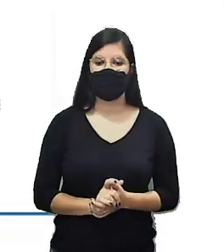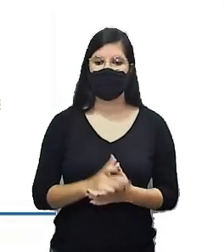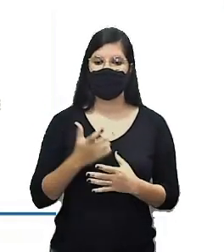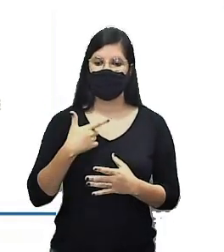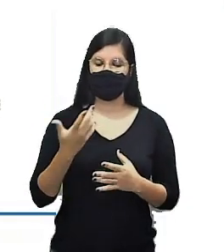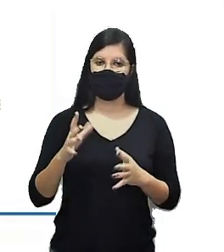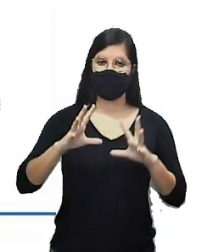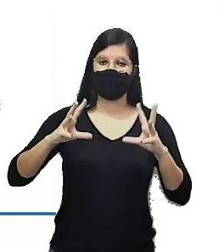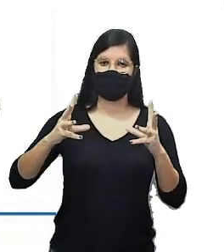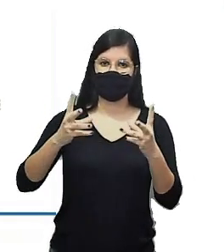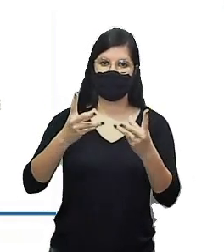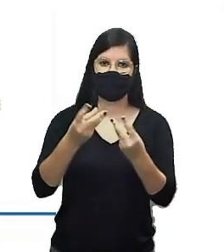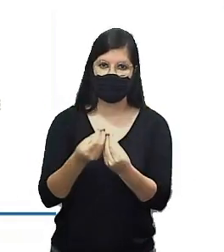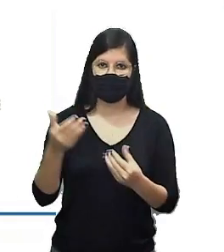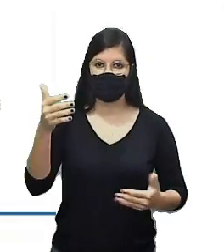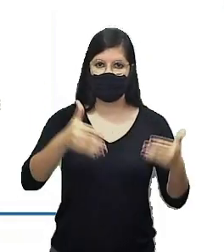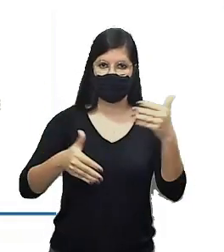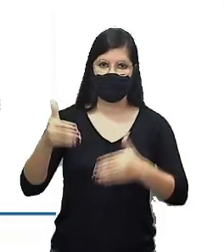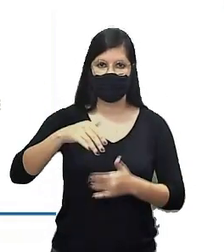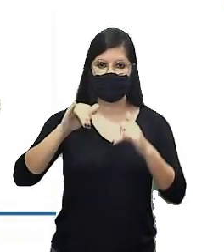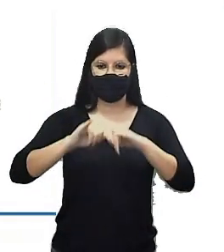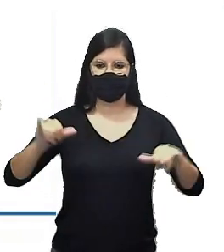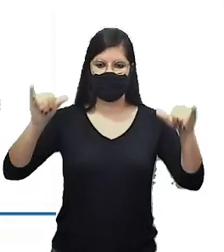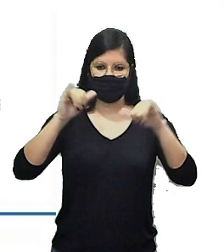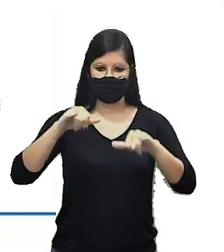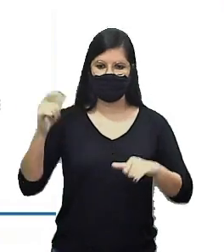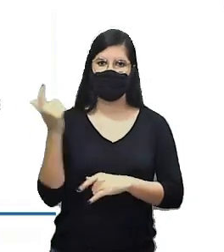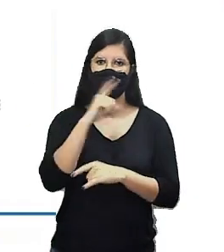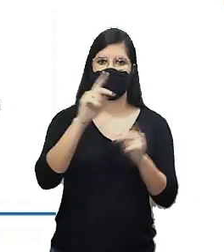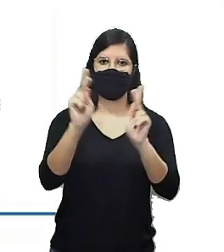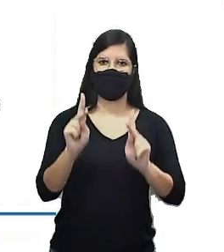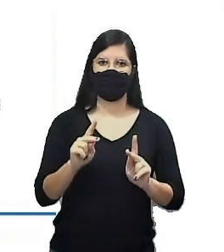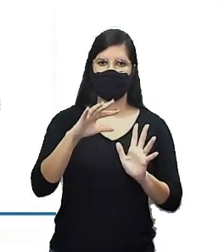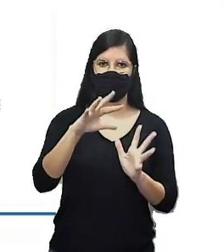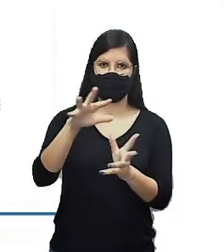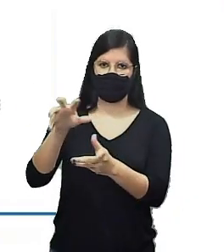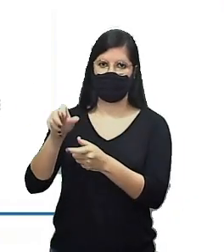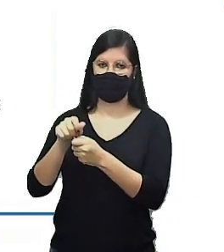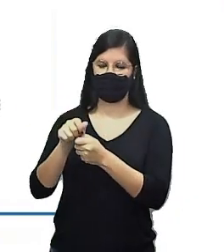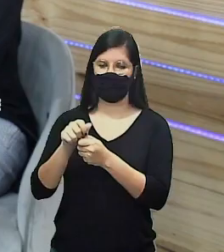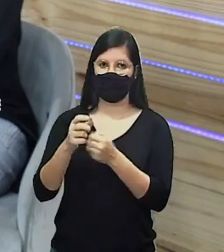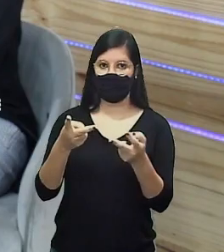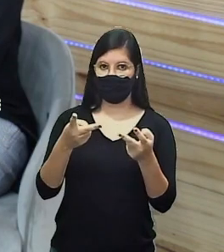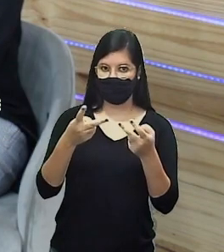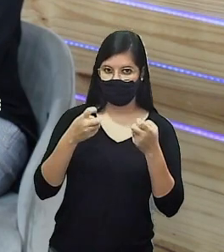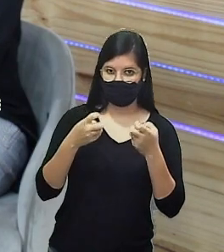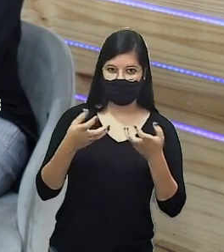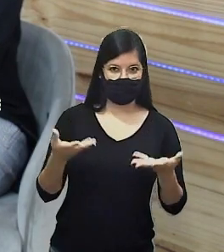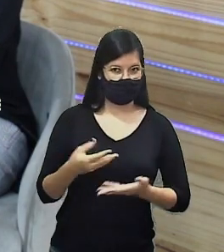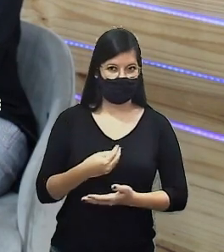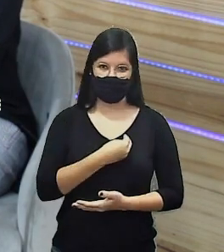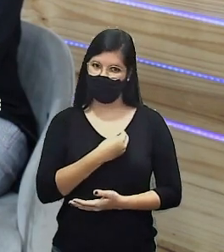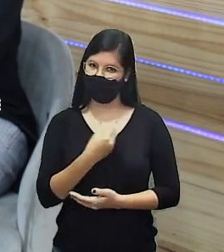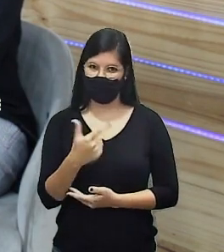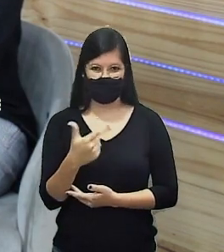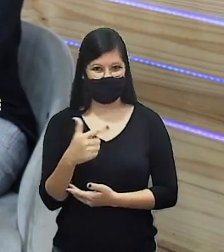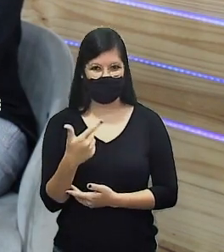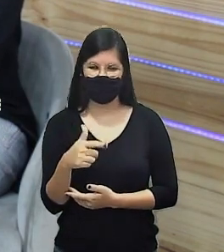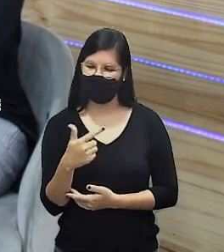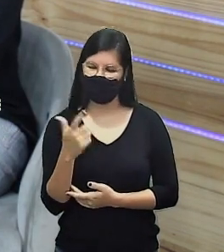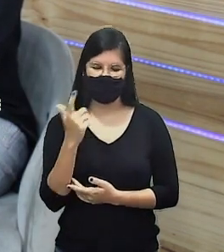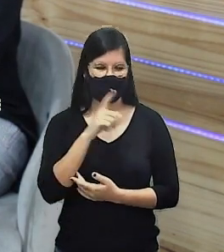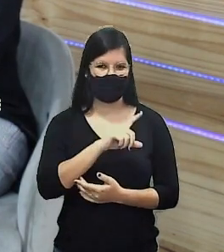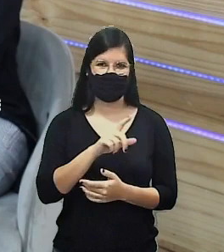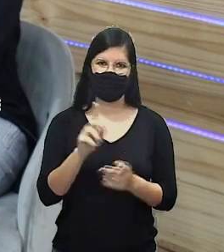se generalizasse o acesso à informação, se garantiria a paz mundial. E a gente vê que nem a gente vive nessa aldeia global que se